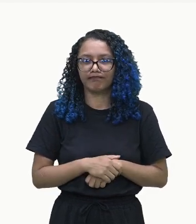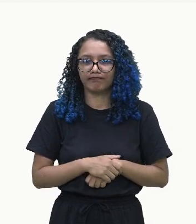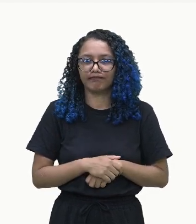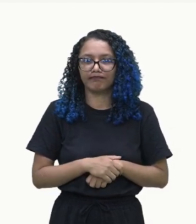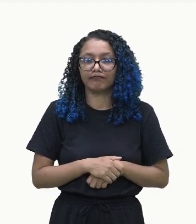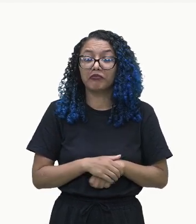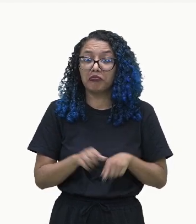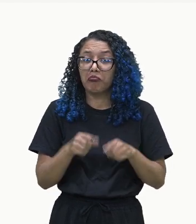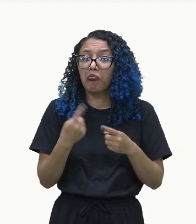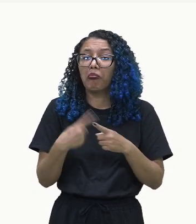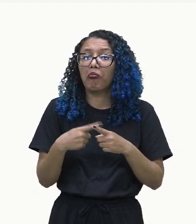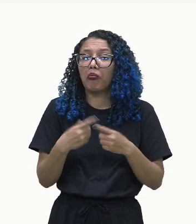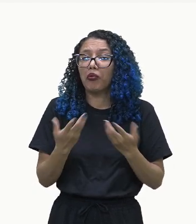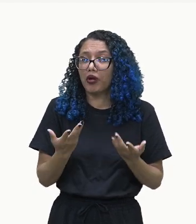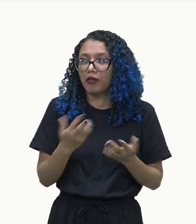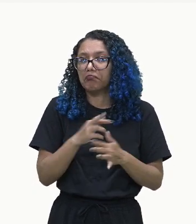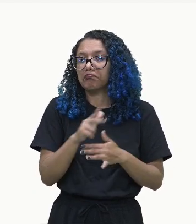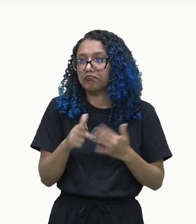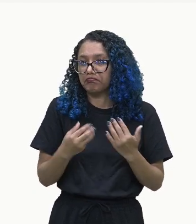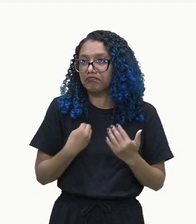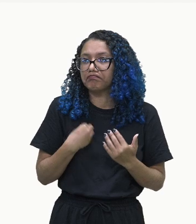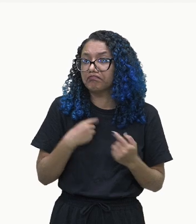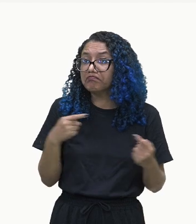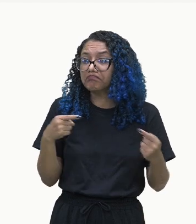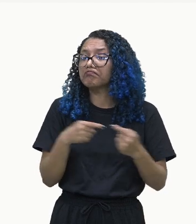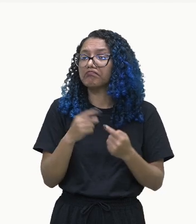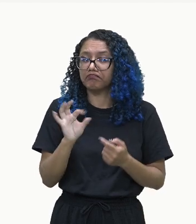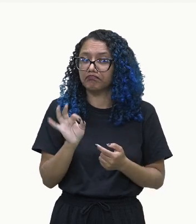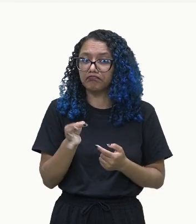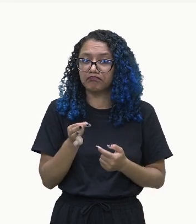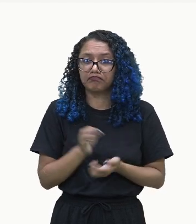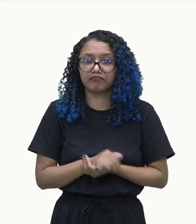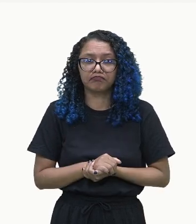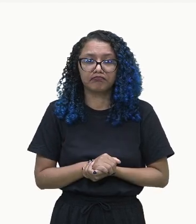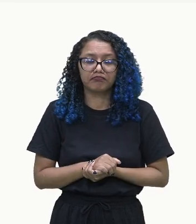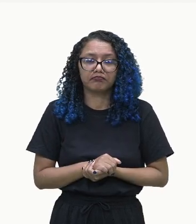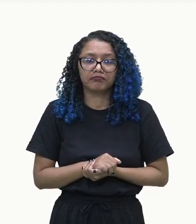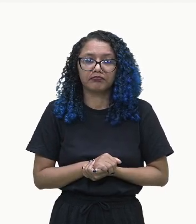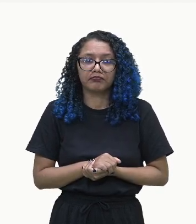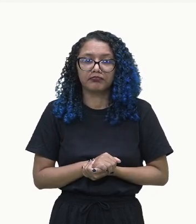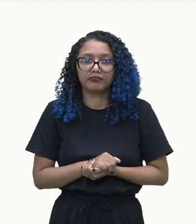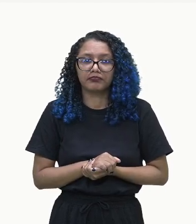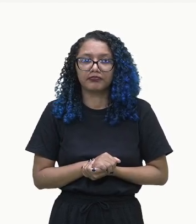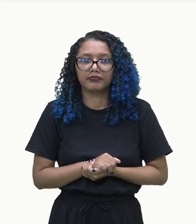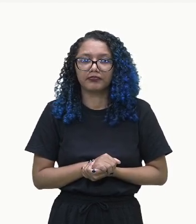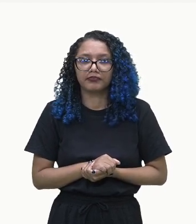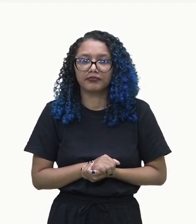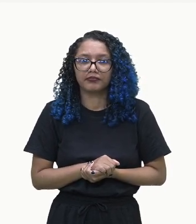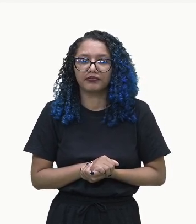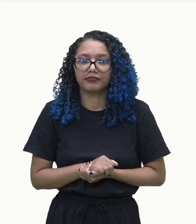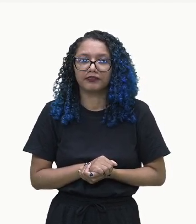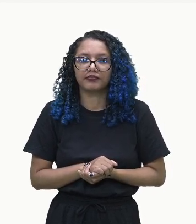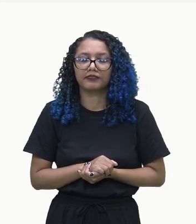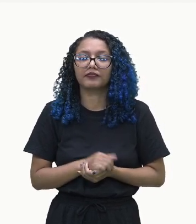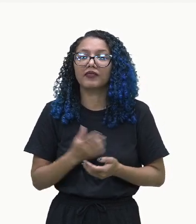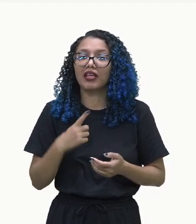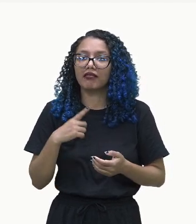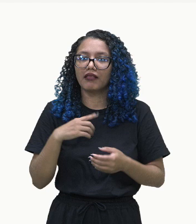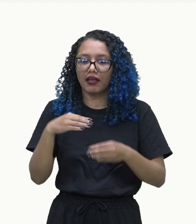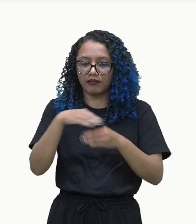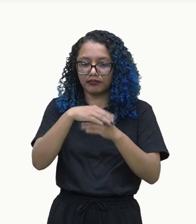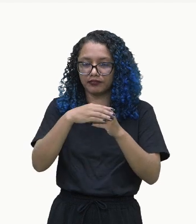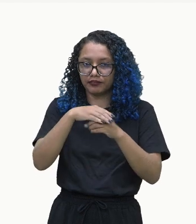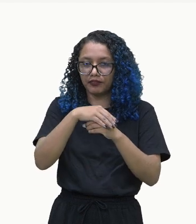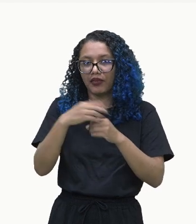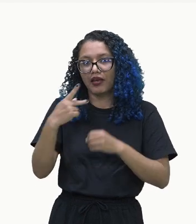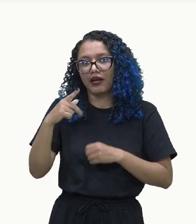seres vivos. E exterior a essa membrana plasmática, nós vamos ter a parede celular.